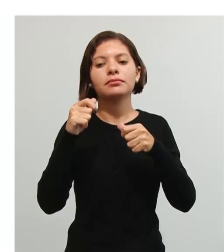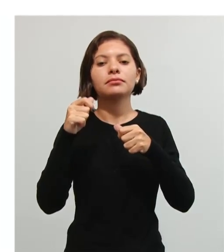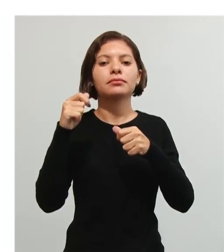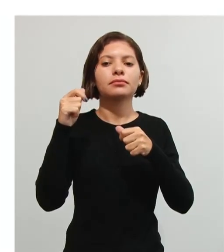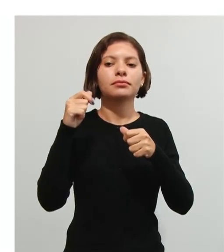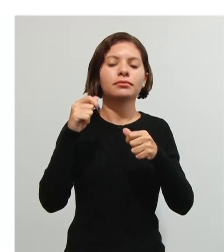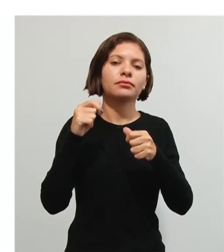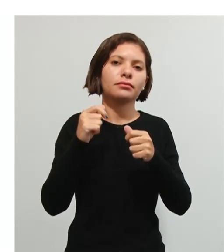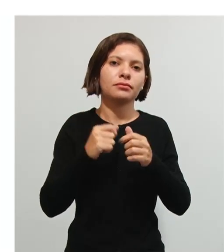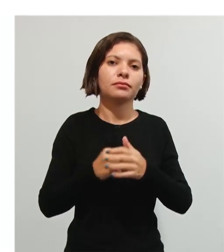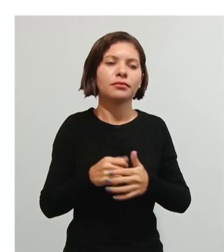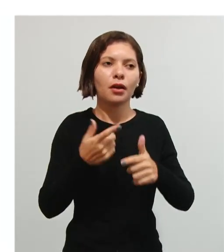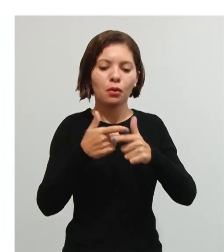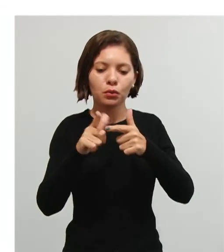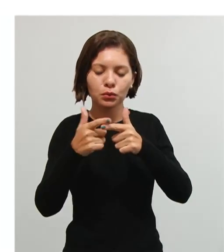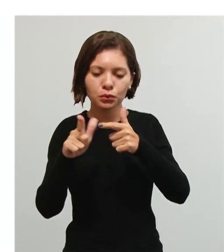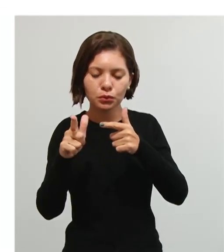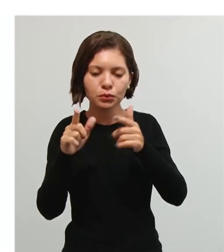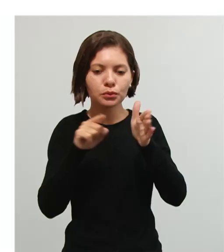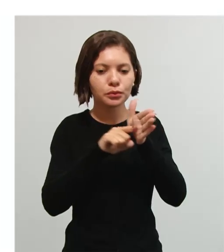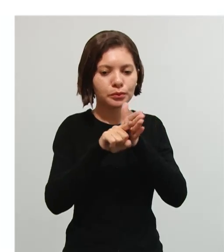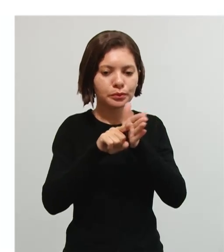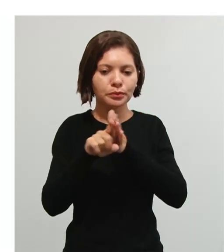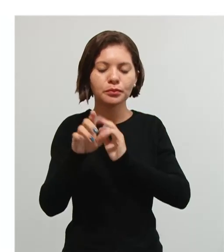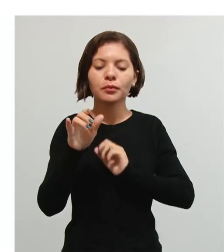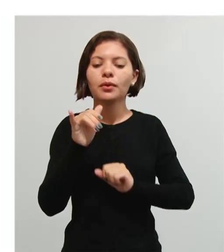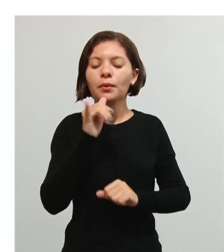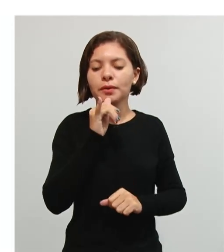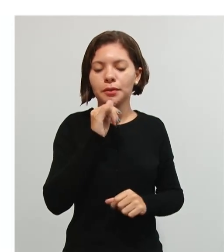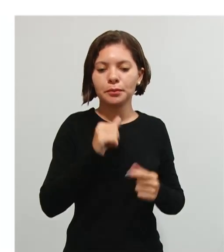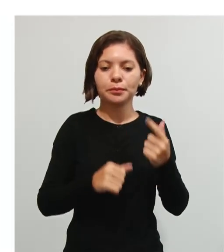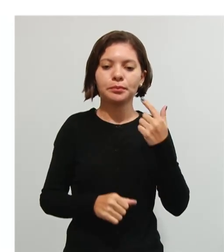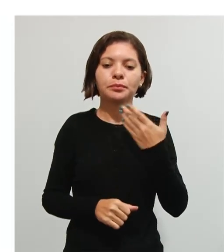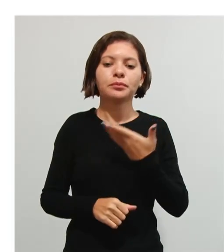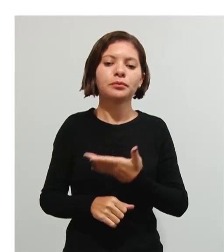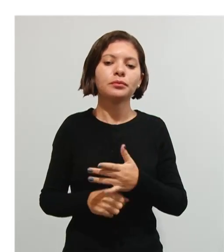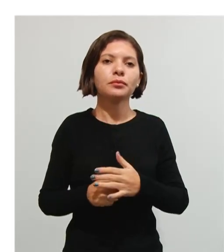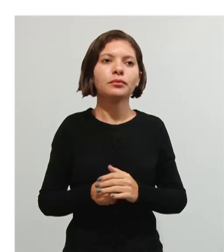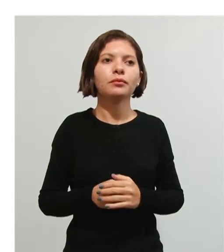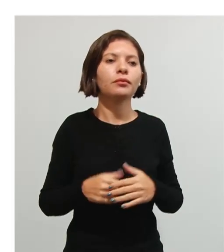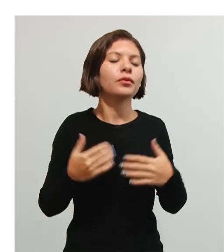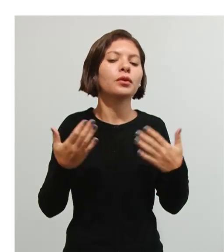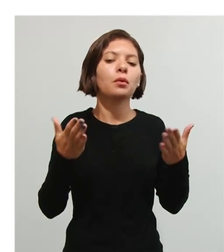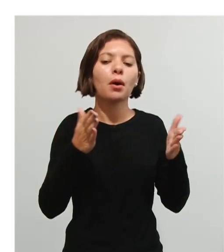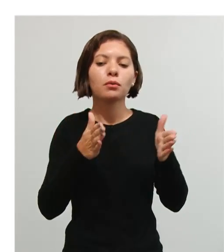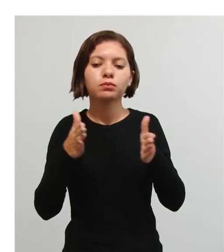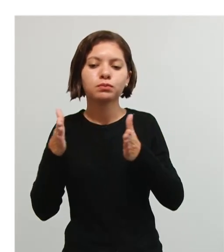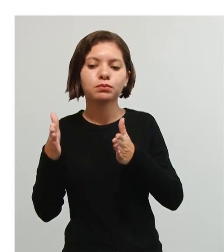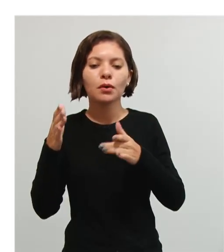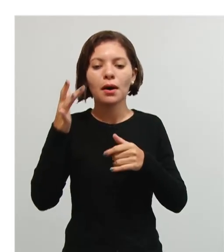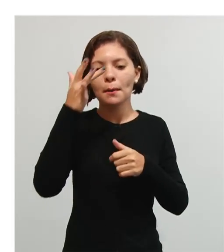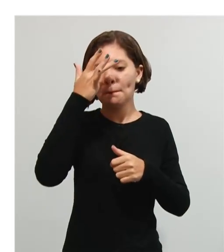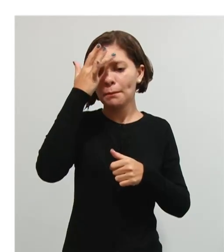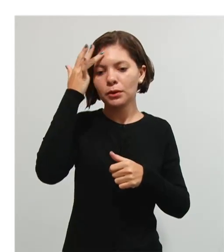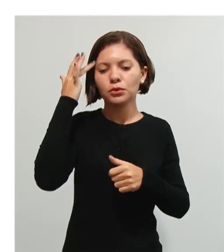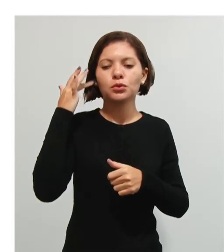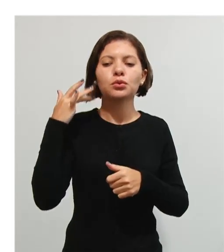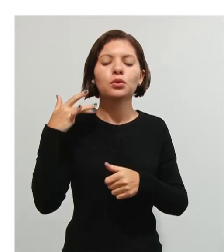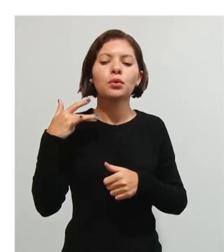viabilizar a pesquisa, né? Outro exemplo. Qual o tempo médio que as pessoas permanecem